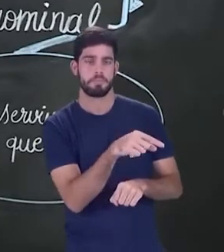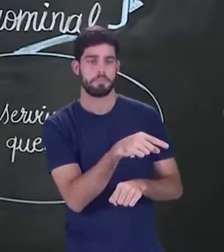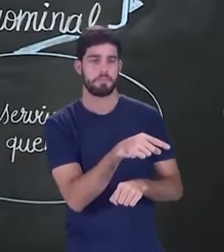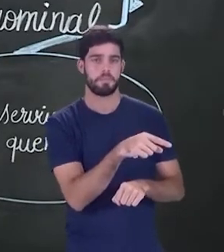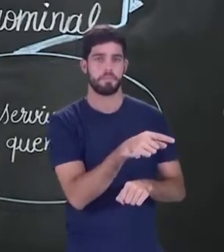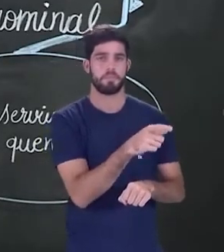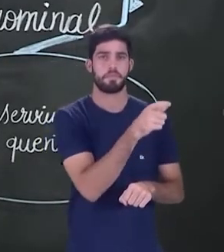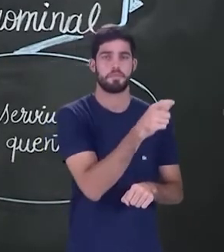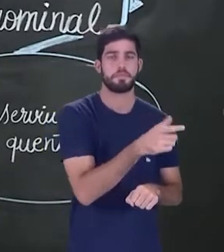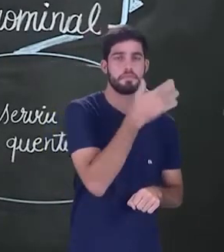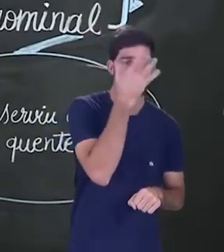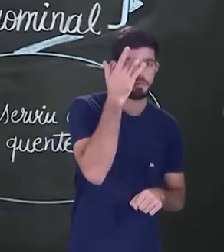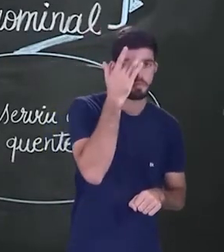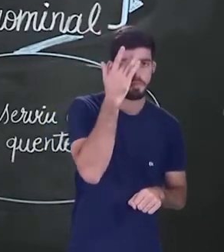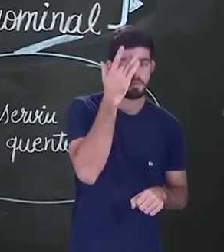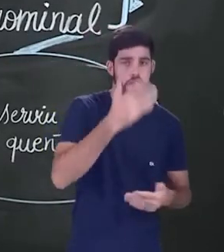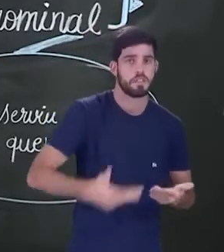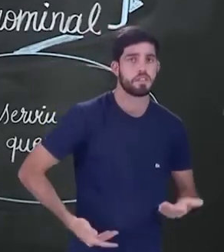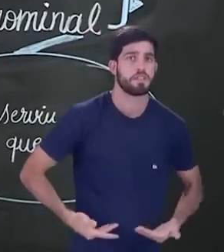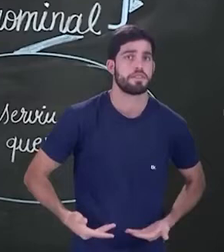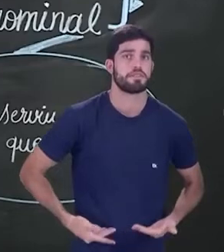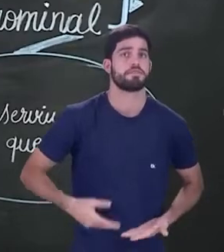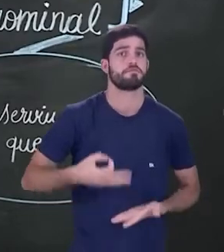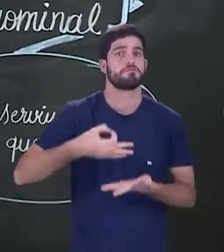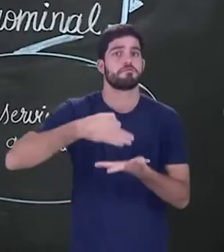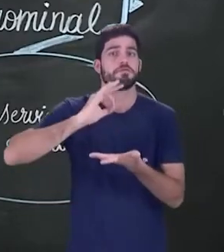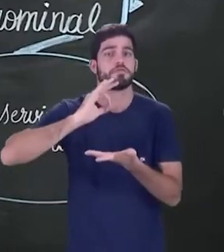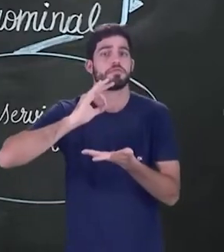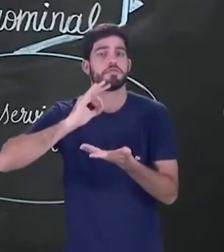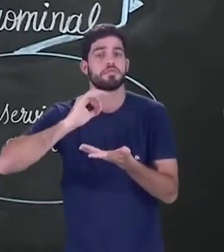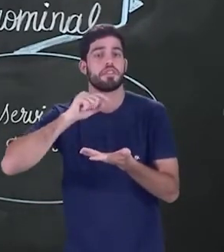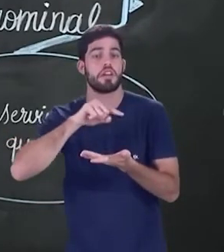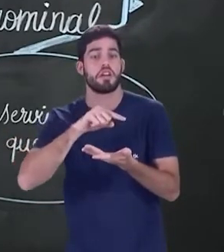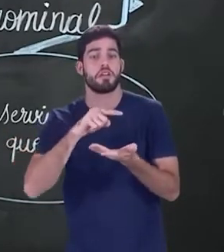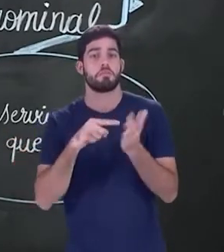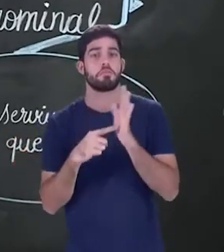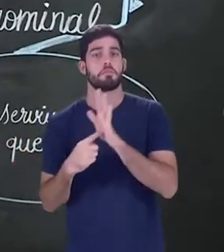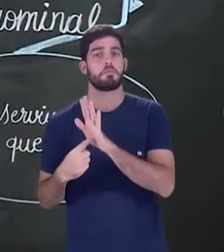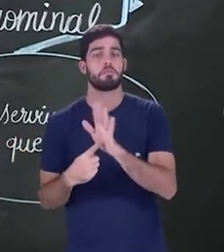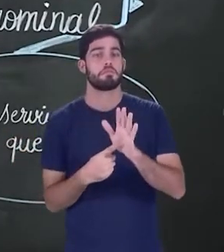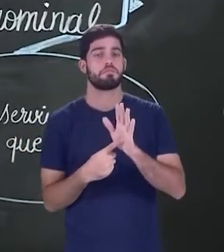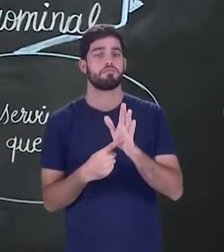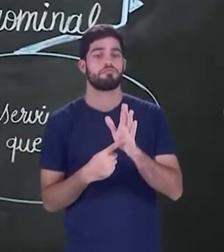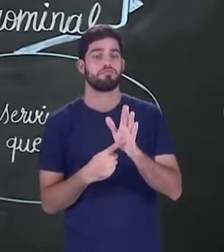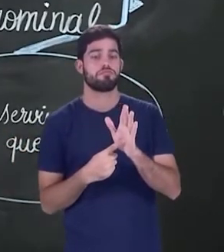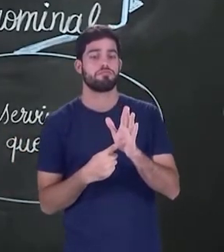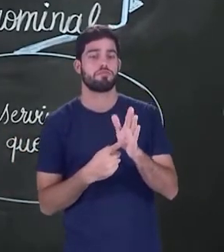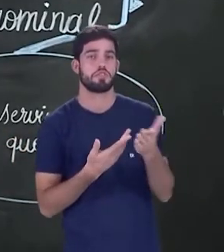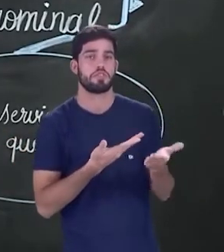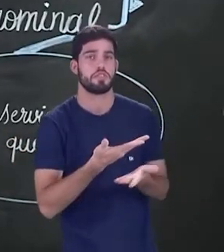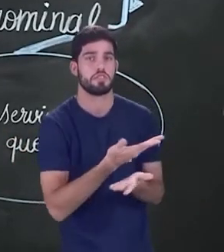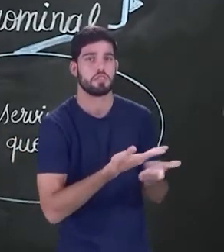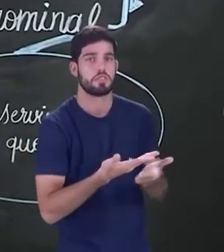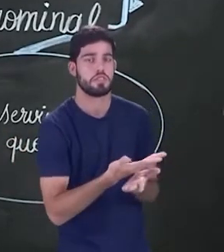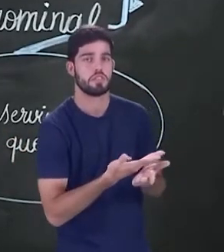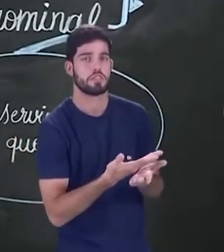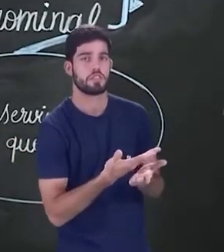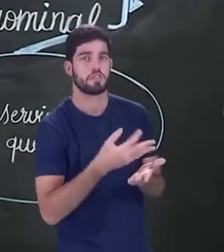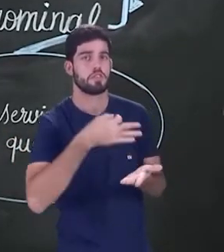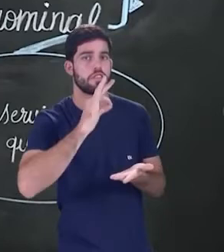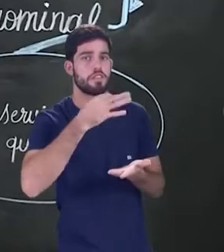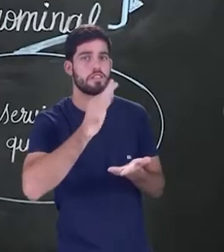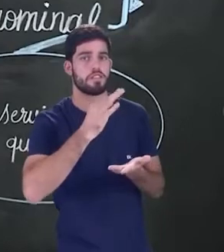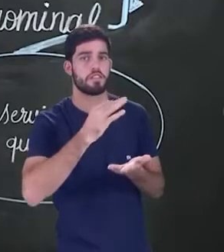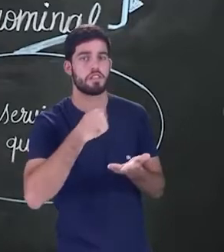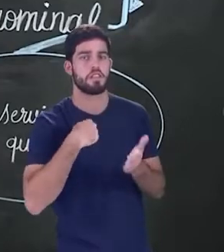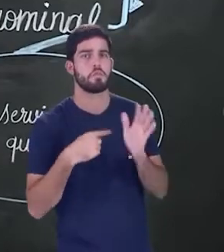anfitrião serviu um café. Só que agora, além de mostrar essa relação do café, eu estou mostrando uma